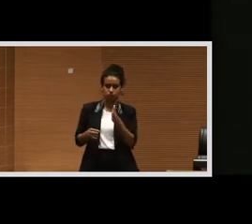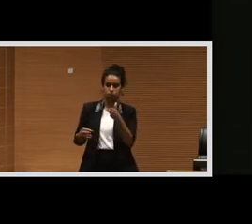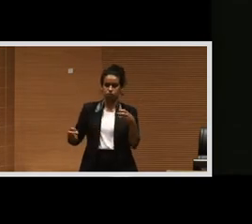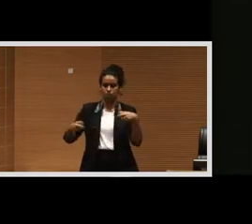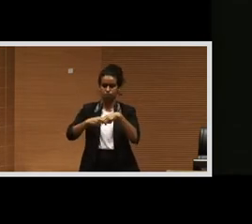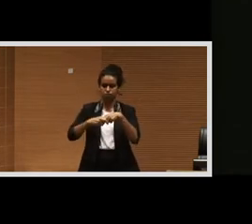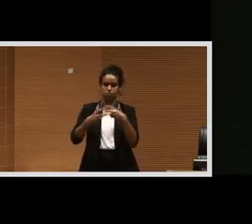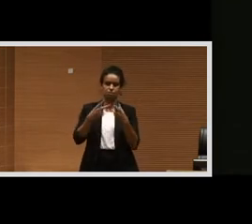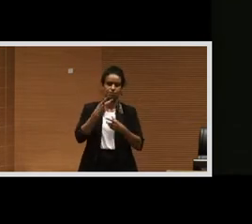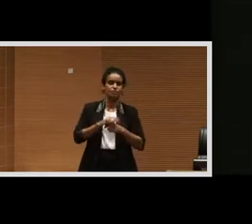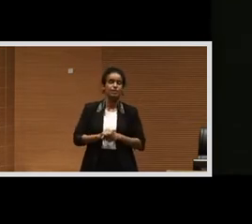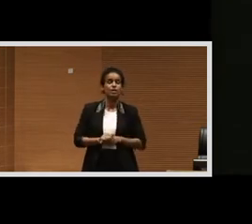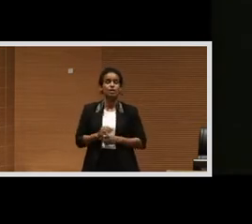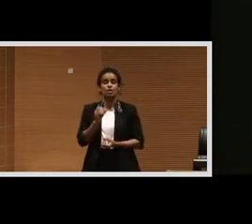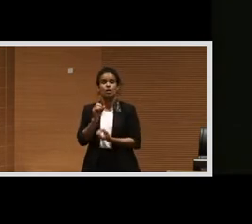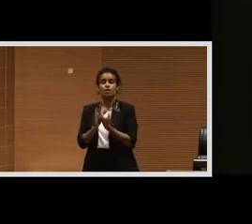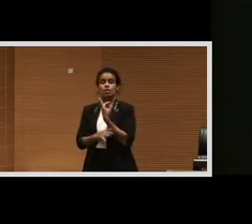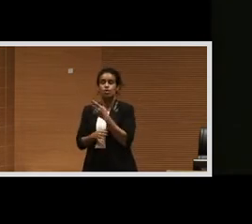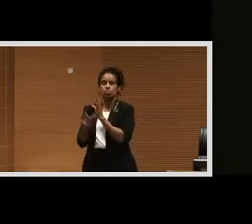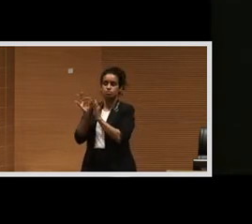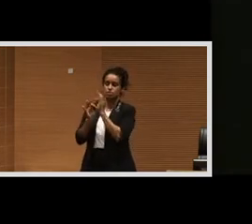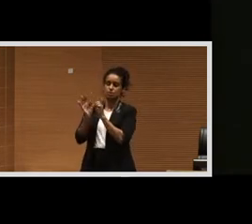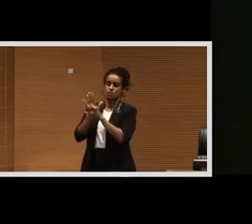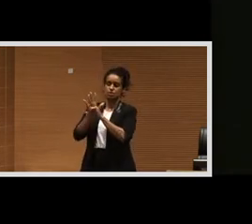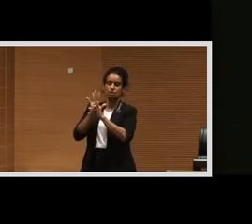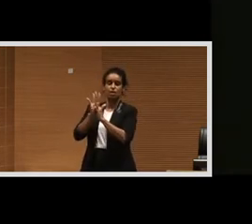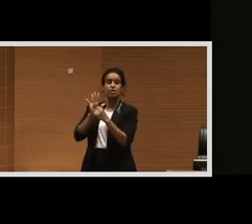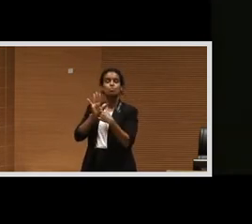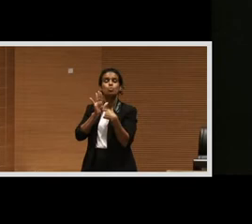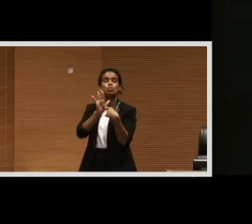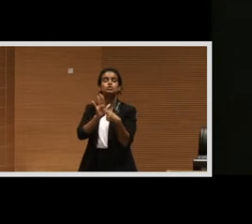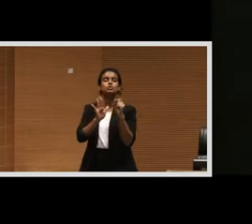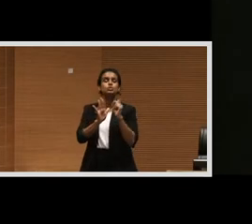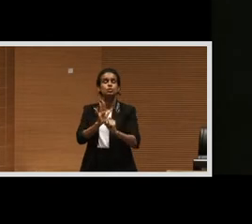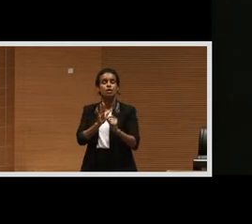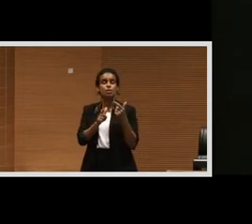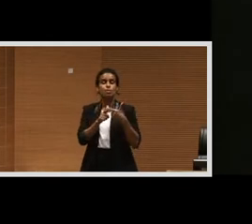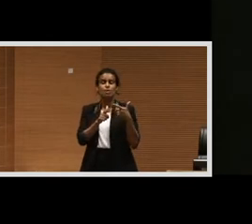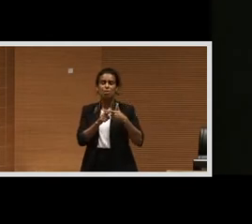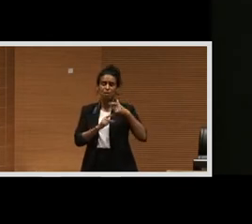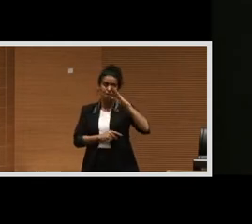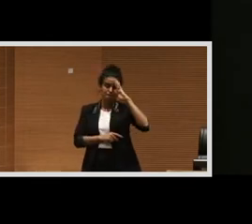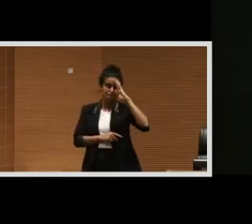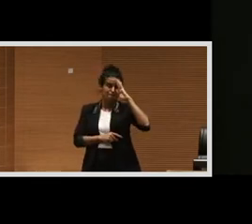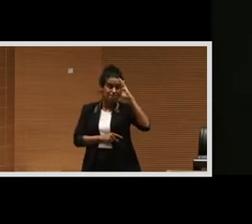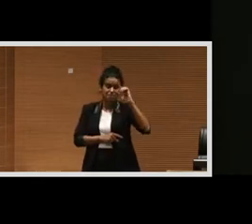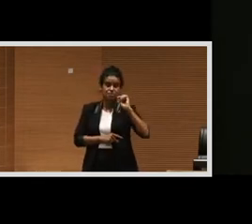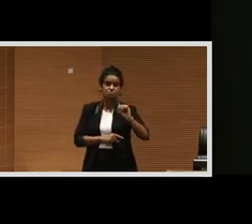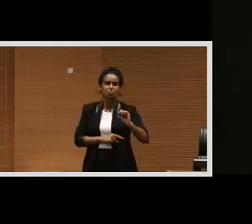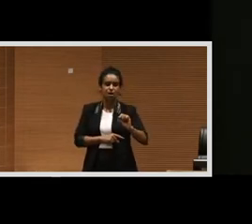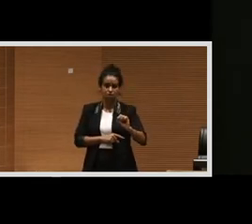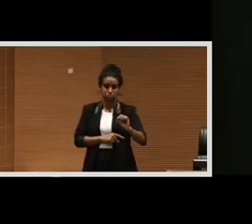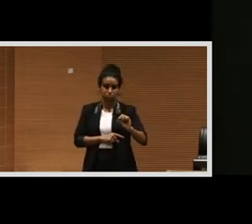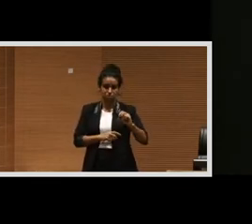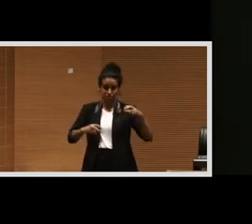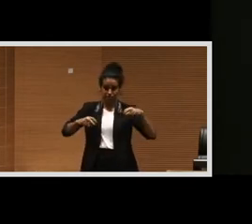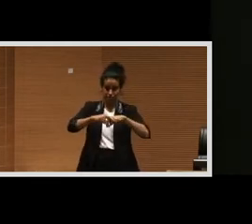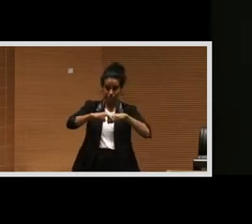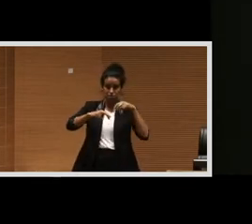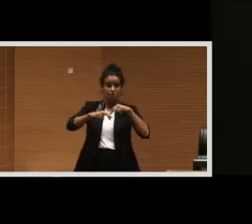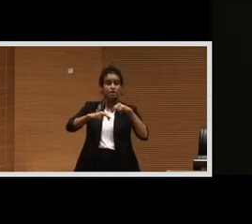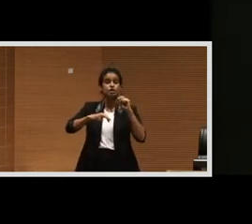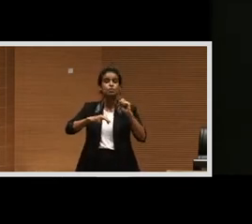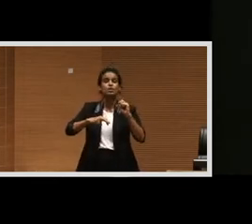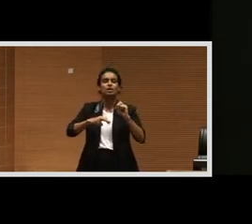alertando que uma causa fundamental dos acidentes de trânsito era TDAH. Tchana,